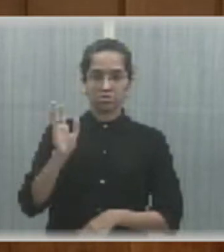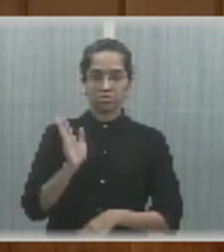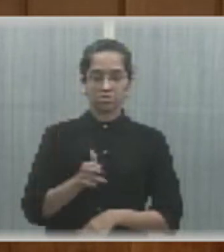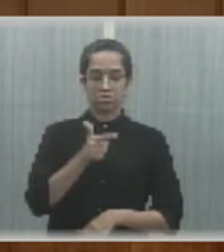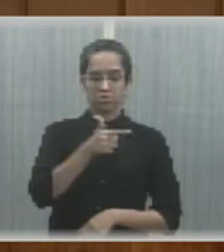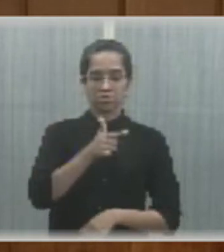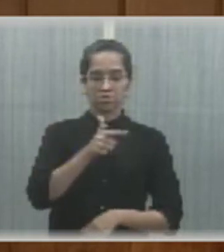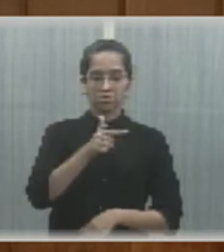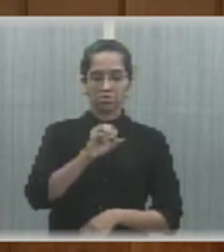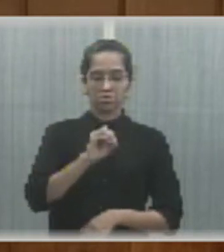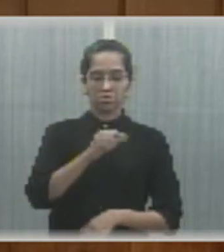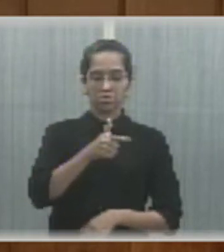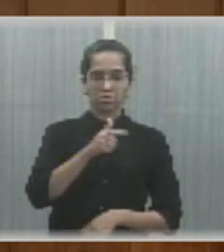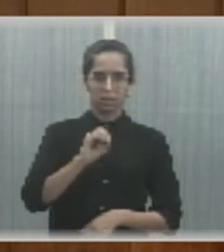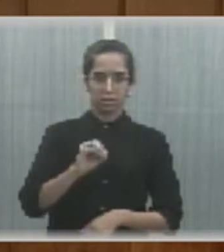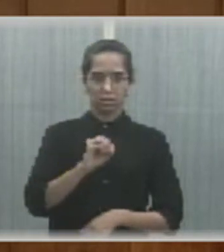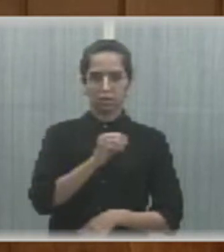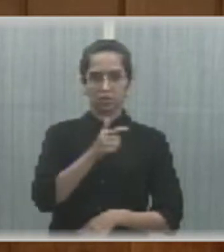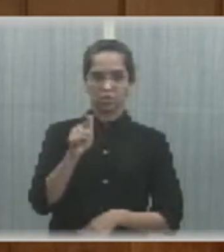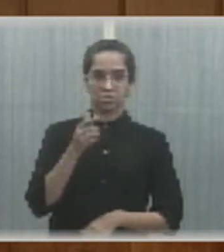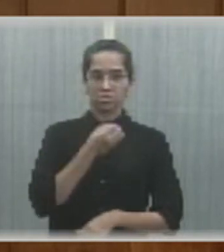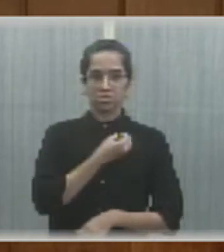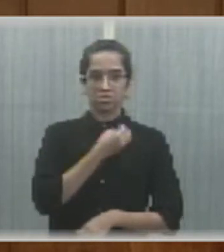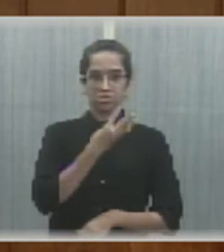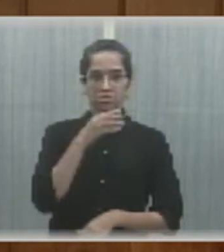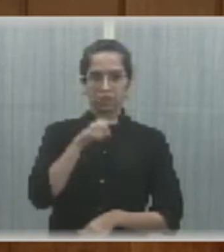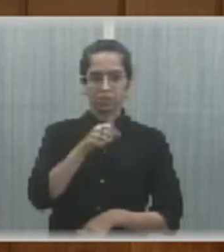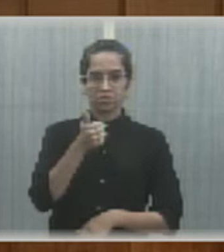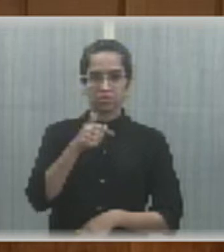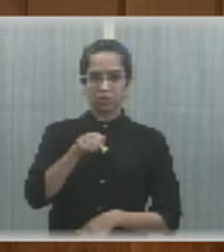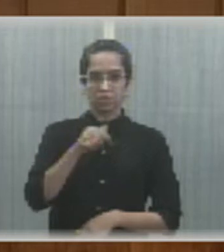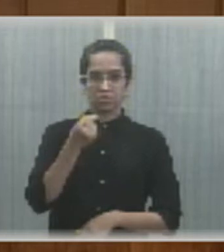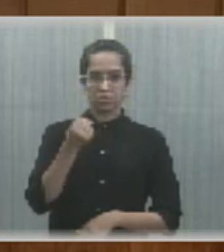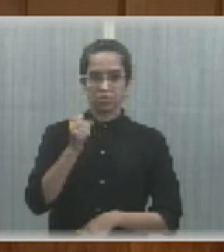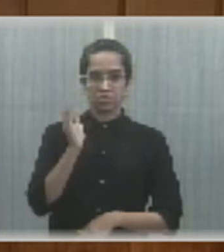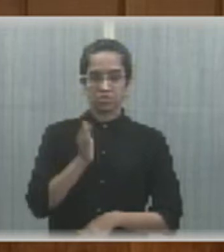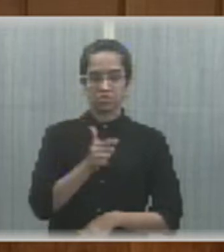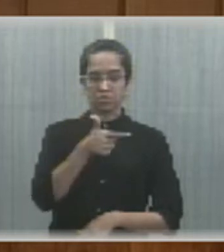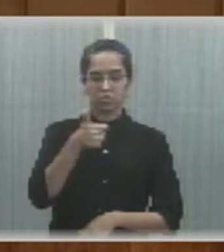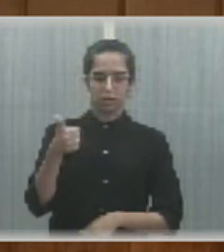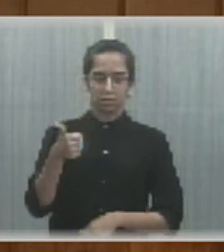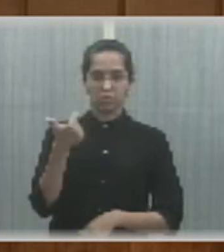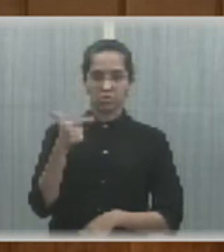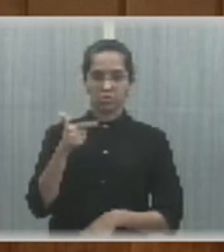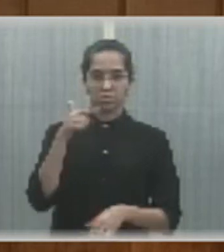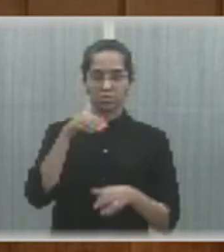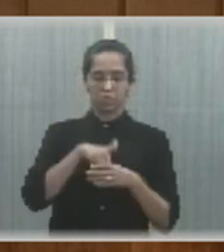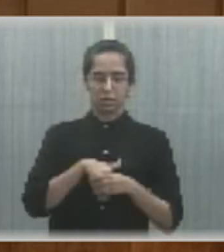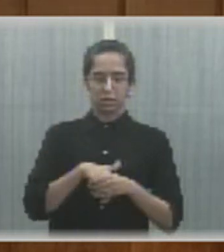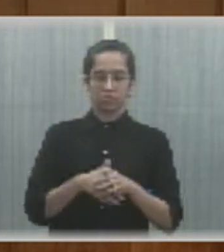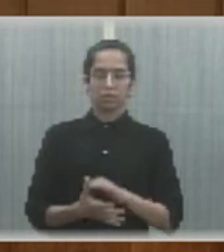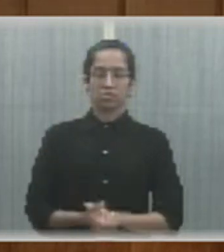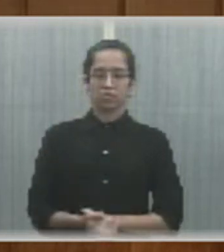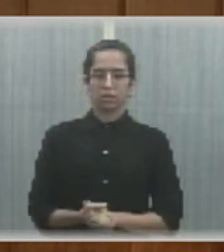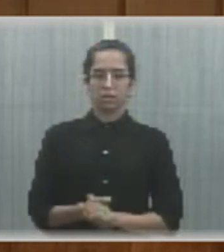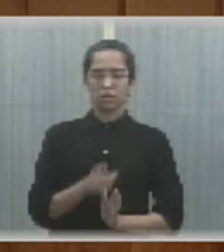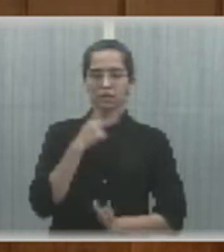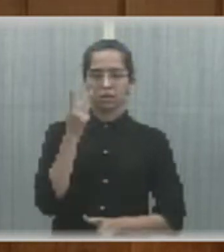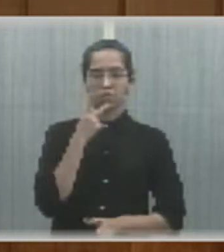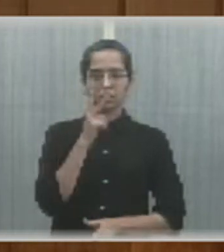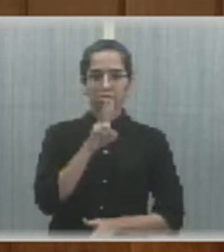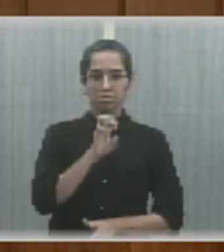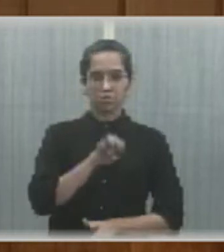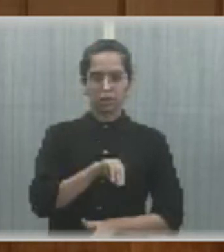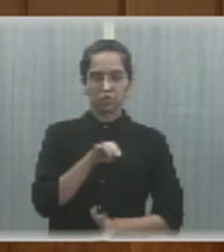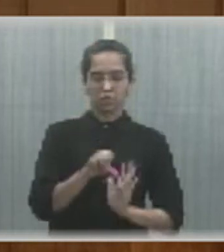2995/2020 e de número 4188/21. Ordem do dia, não houve matéria. Requerem pequenos avisos. O senhor